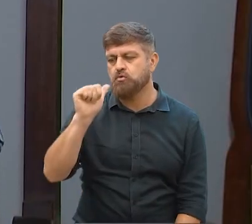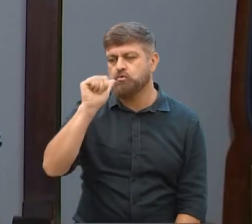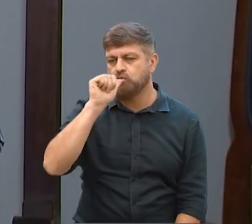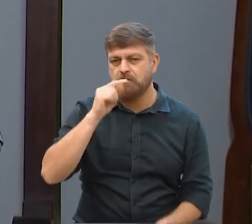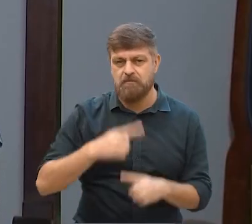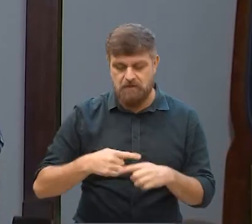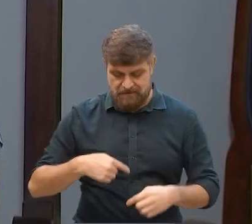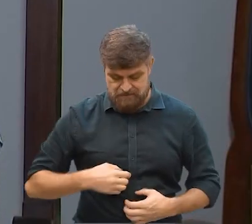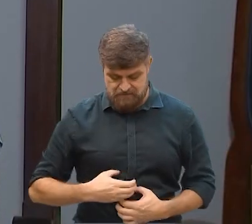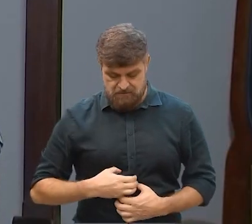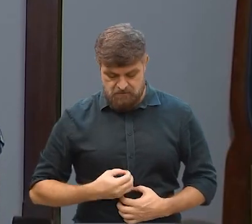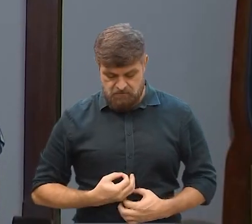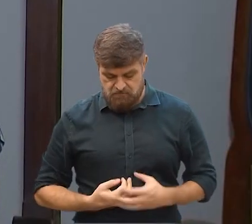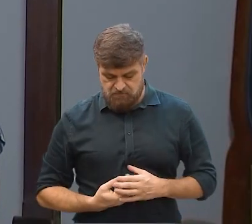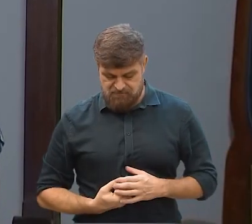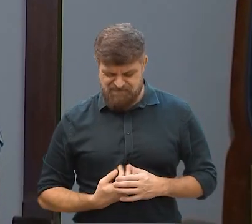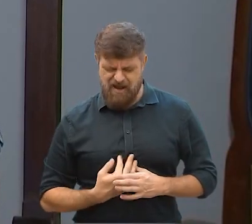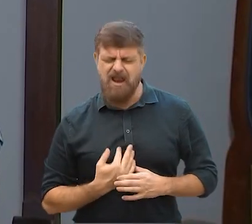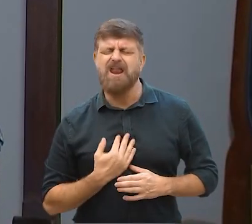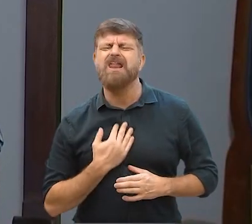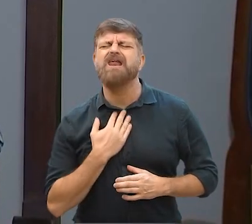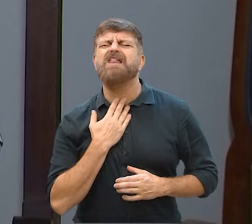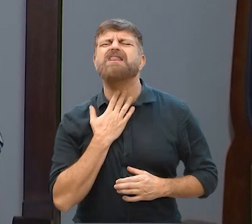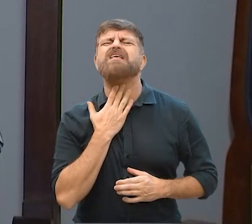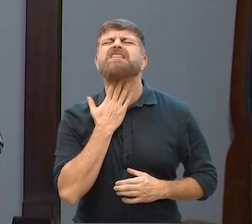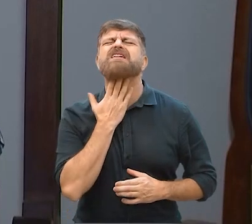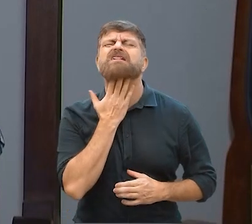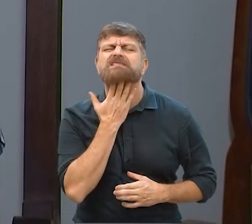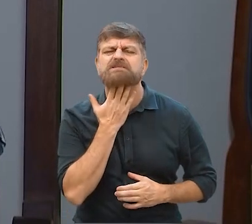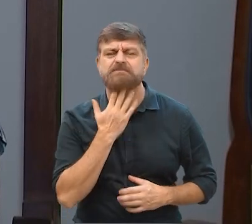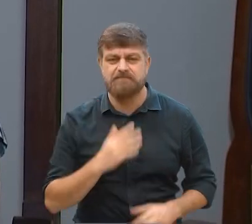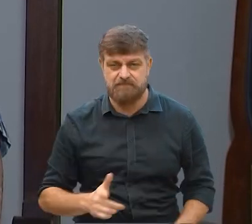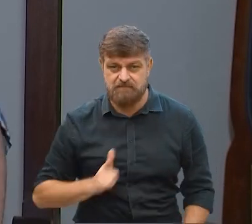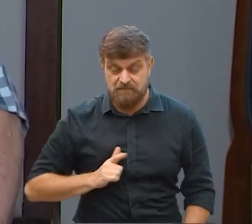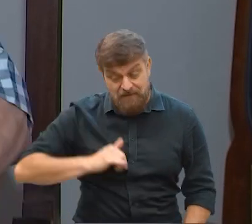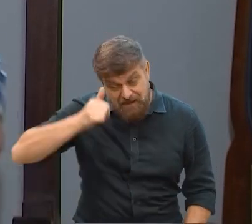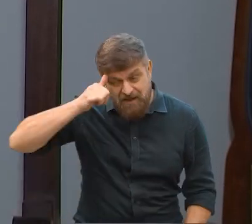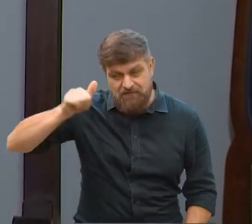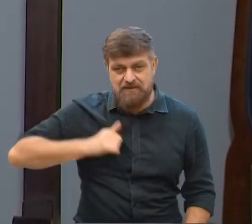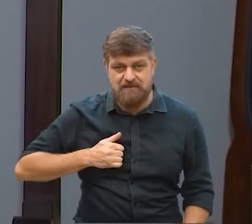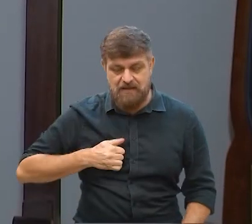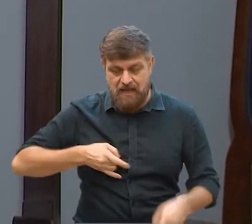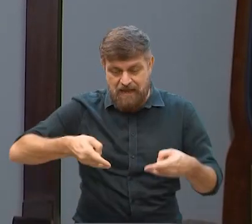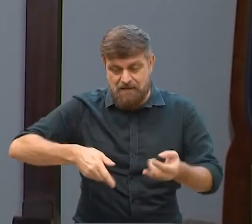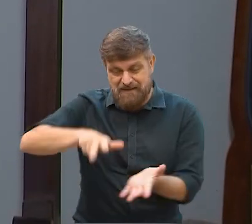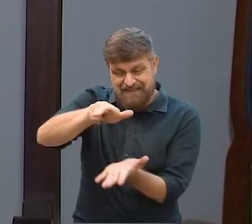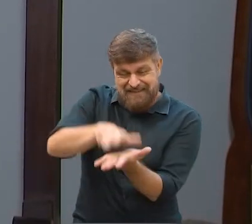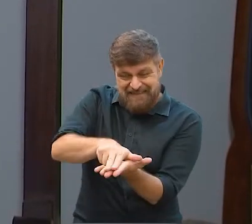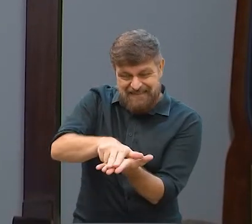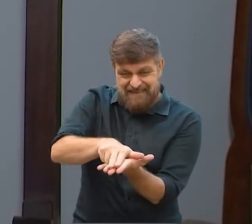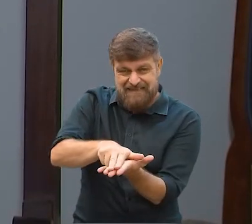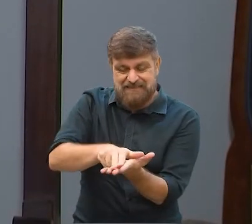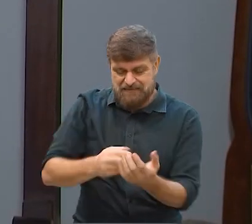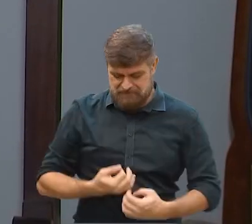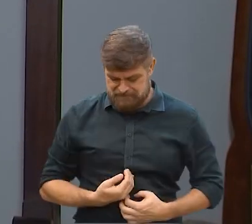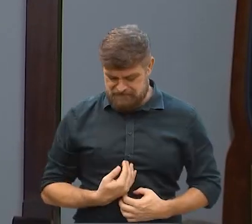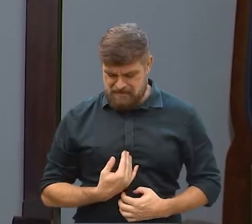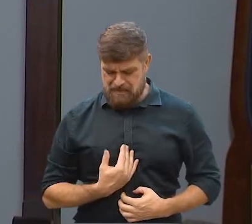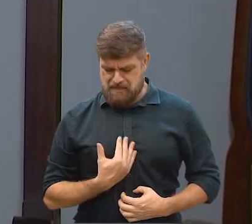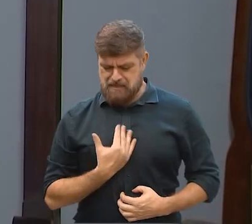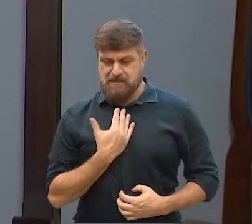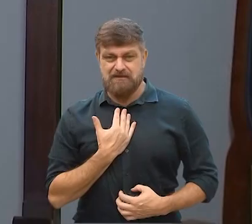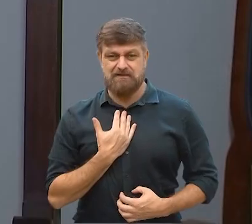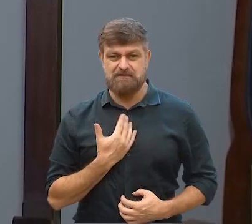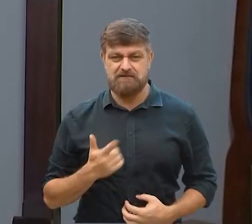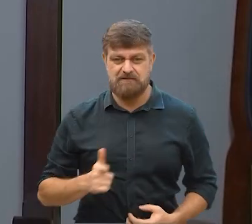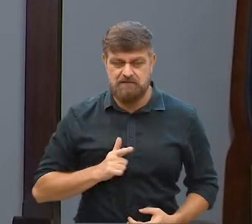mais líquido, mais refluxo. E refluxo, mais ácido. Então, deitado, você tem mais refluxo. Não precisa ficar em